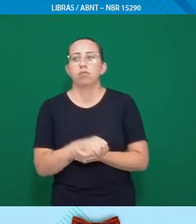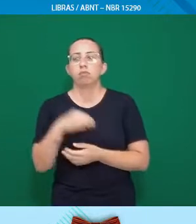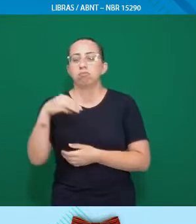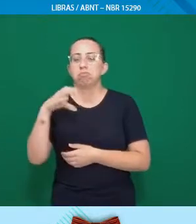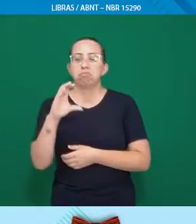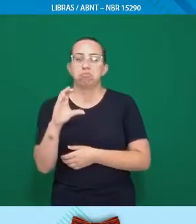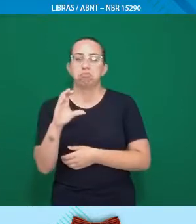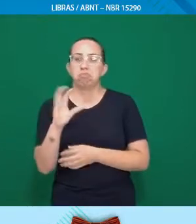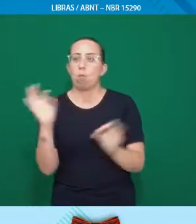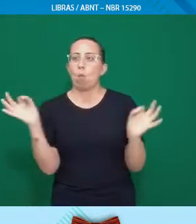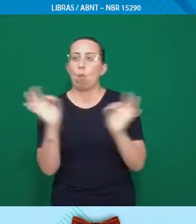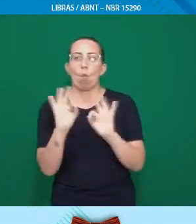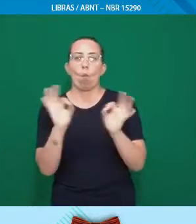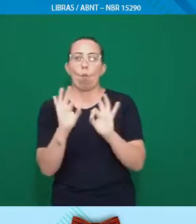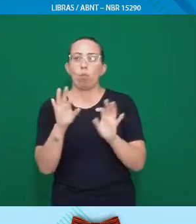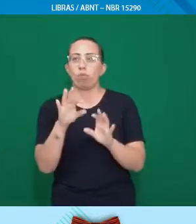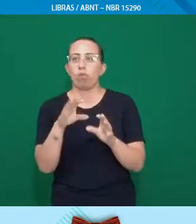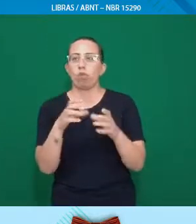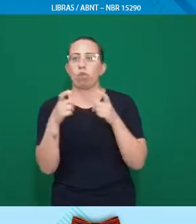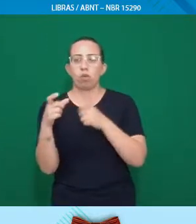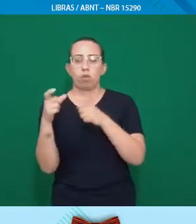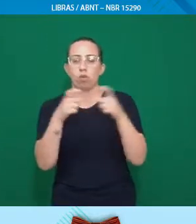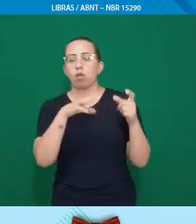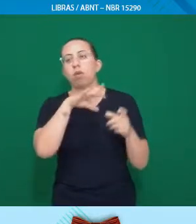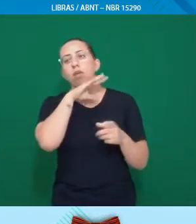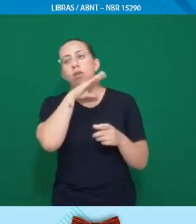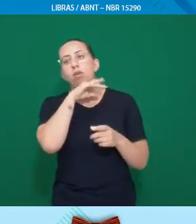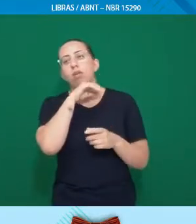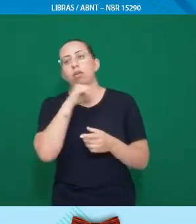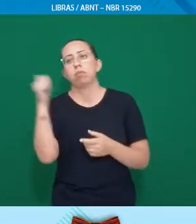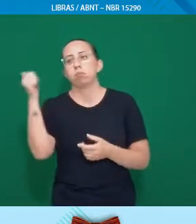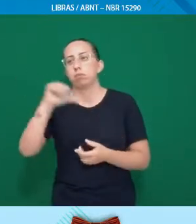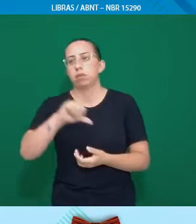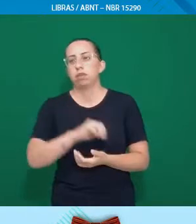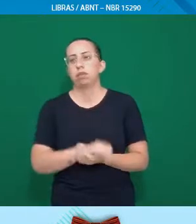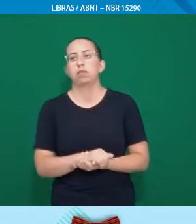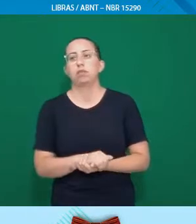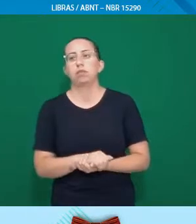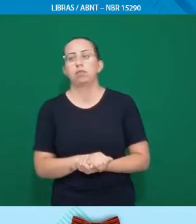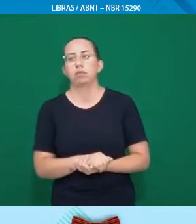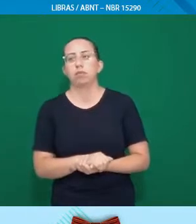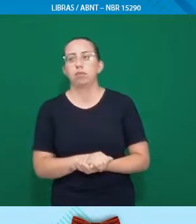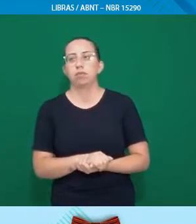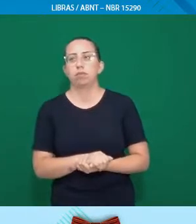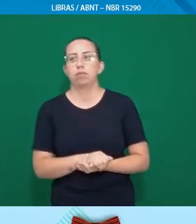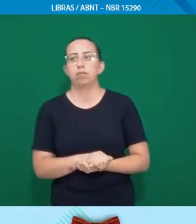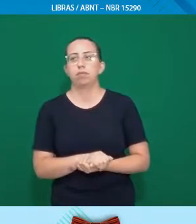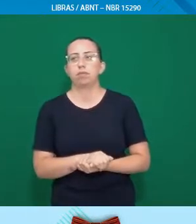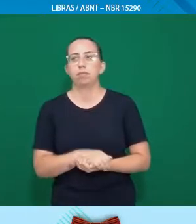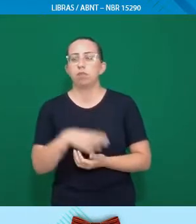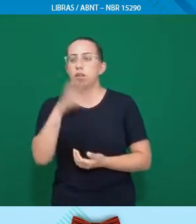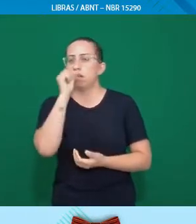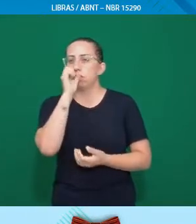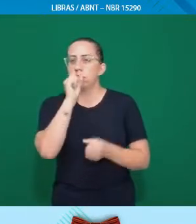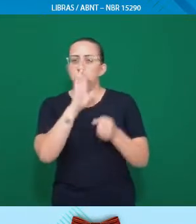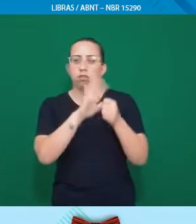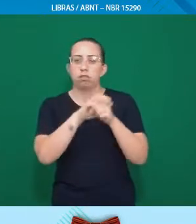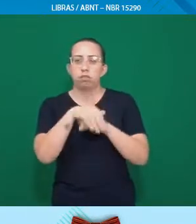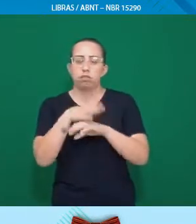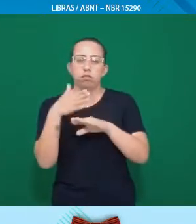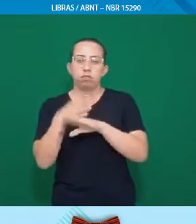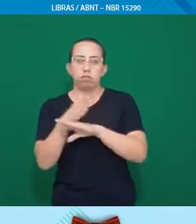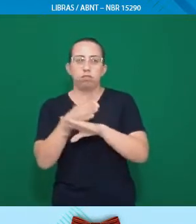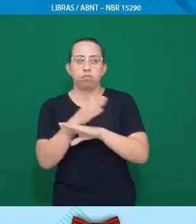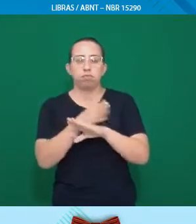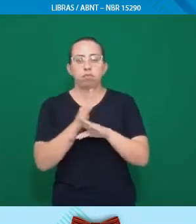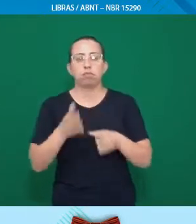Monte Carlo Campos Novos é vai até na placa ali é um absurdo infelizmente Sábado à noite eu passando lá